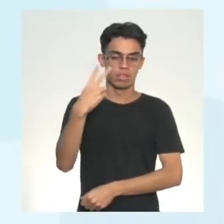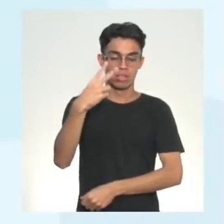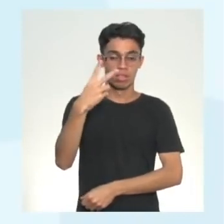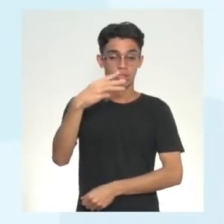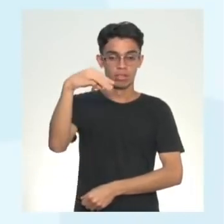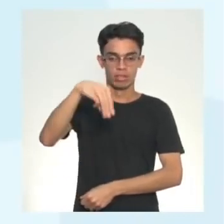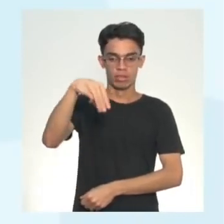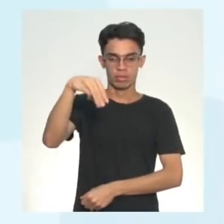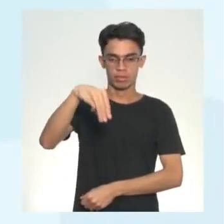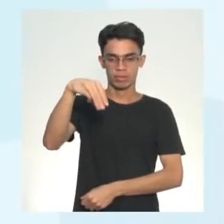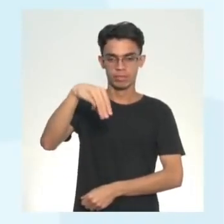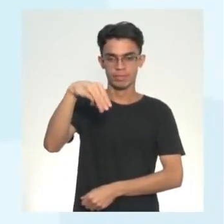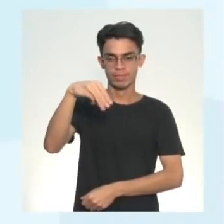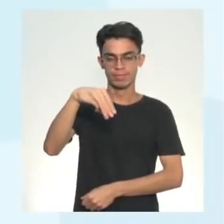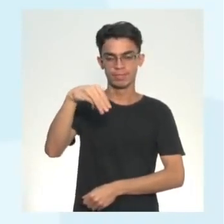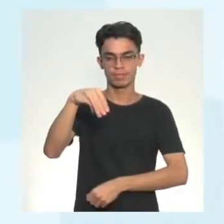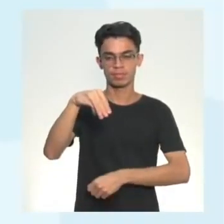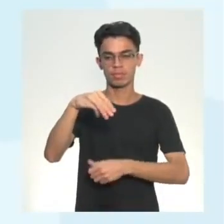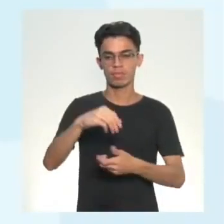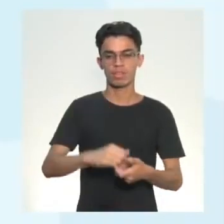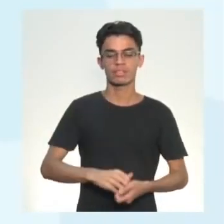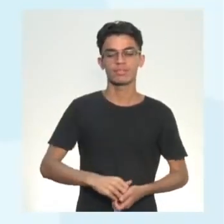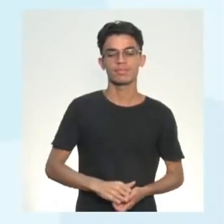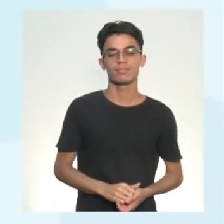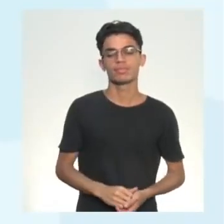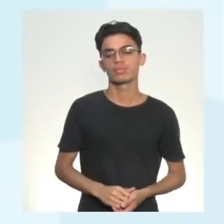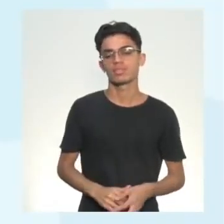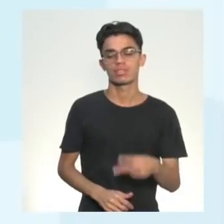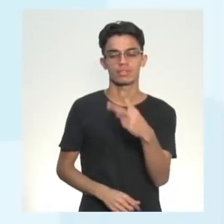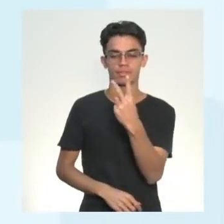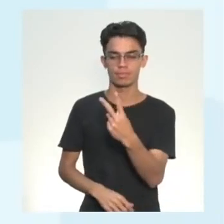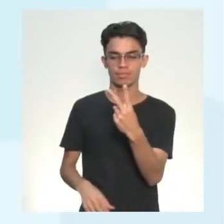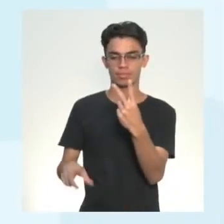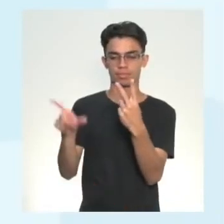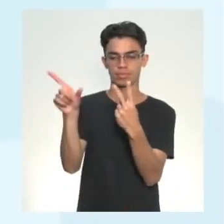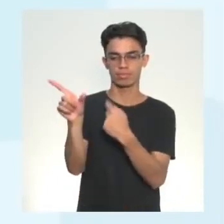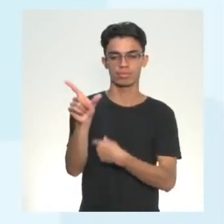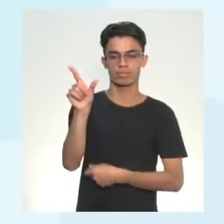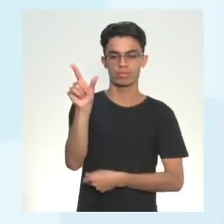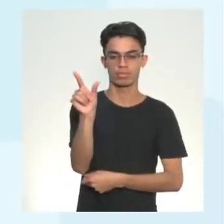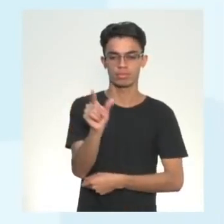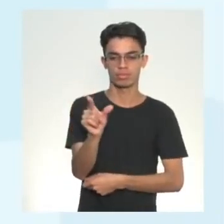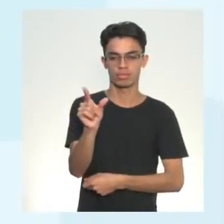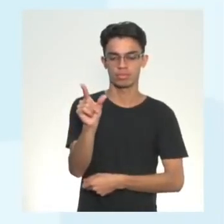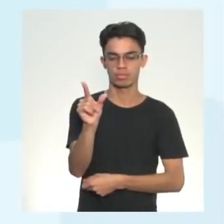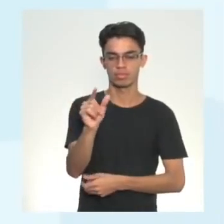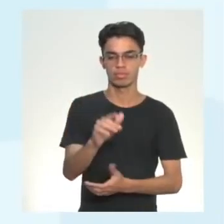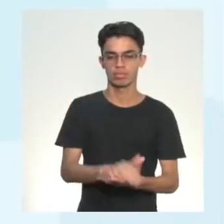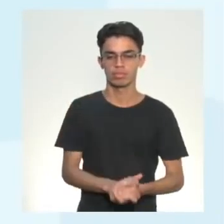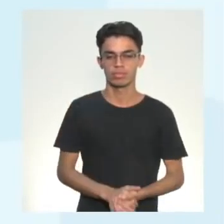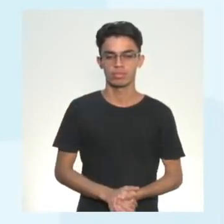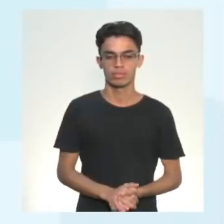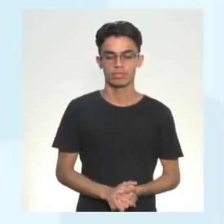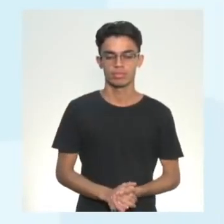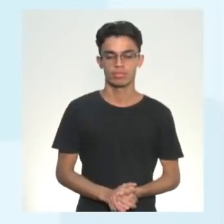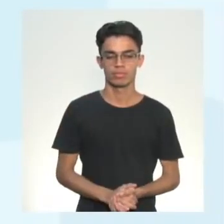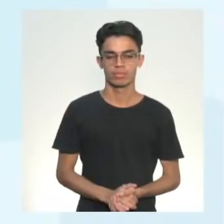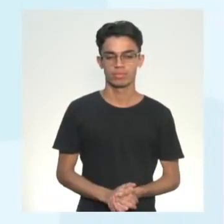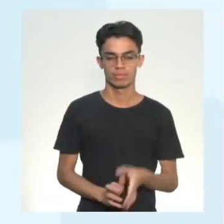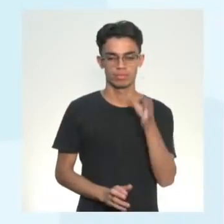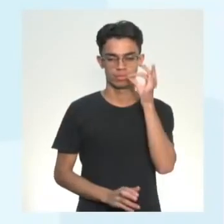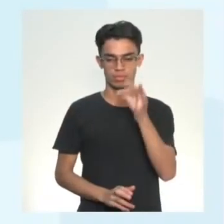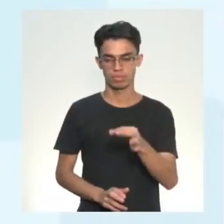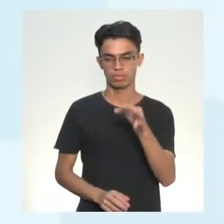ali da figura maior, dividido por 2, que é o tamanho aqui do ladinho da figura menor.